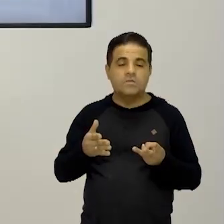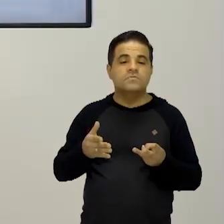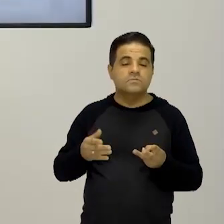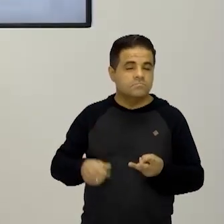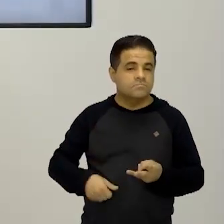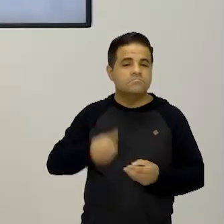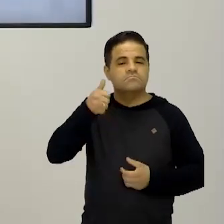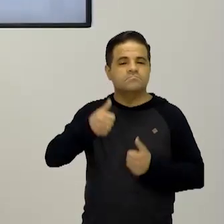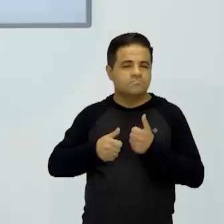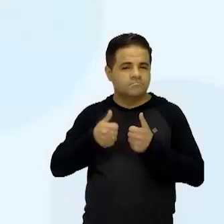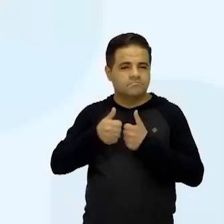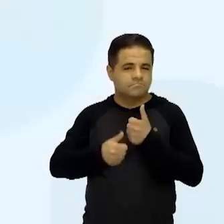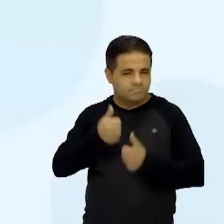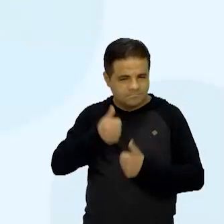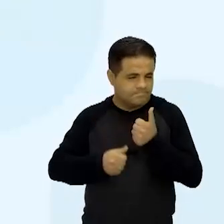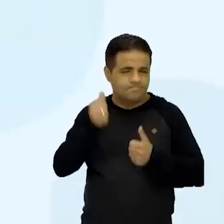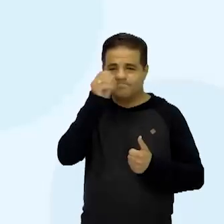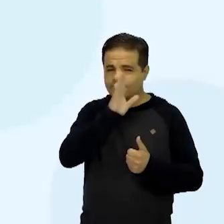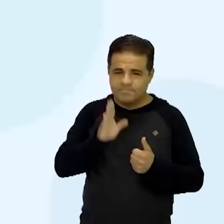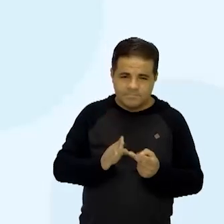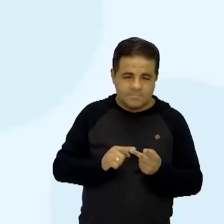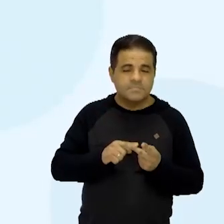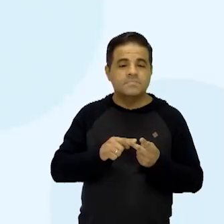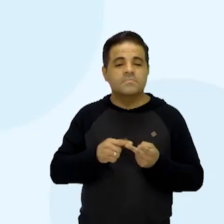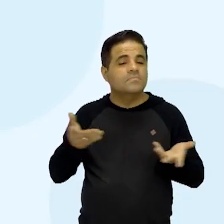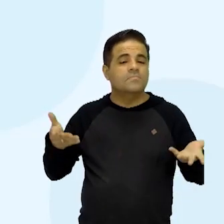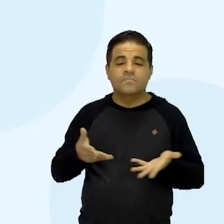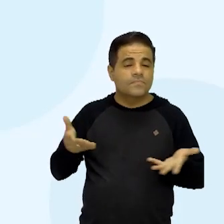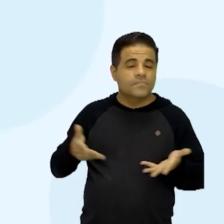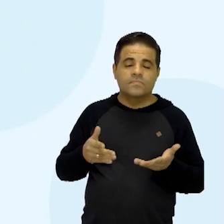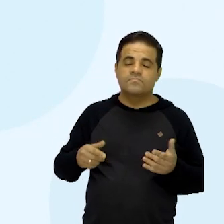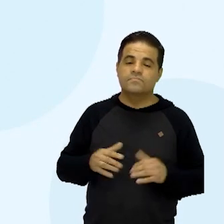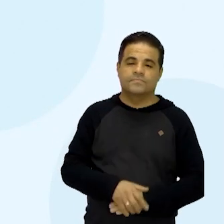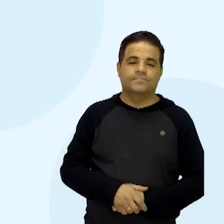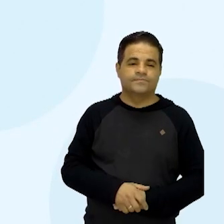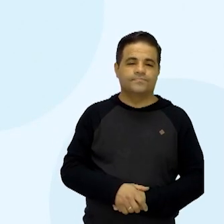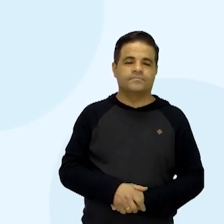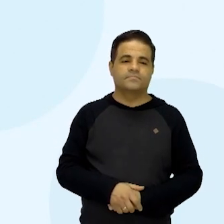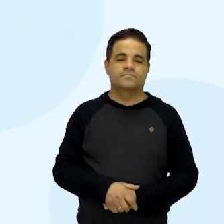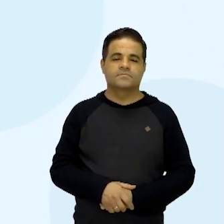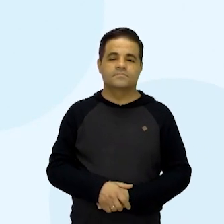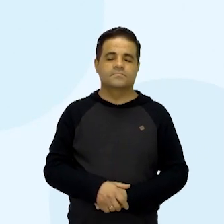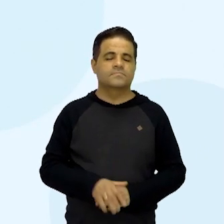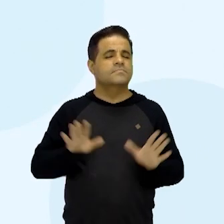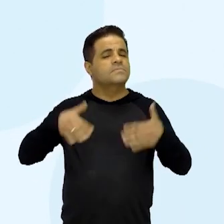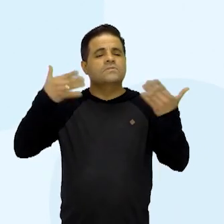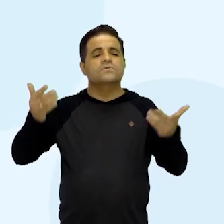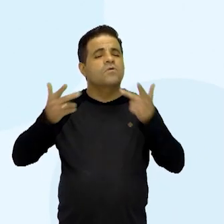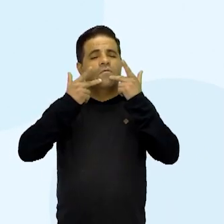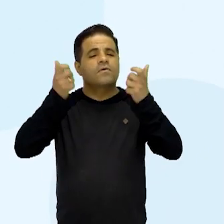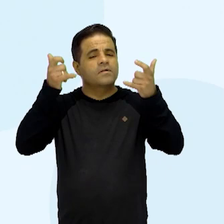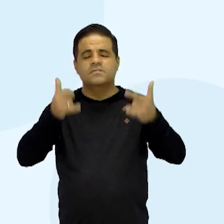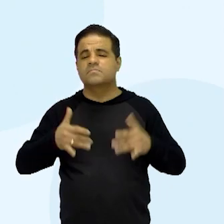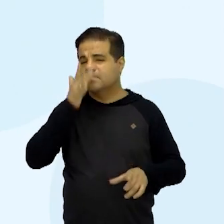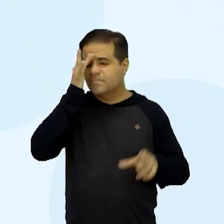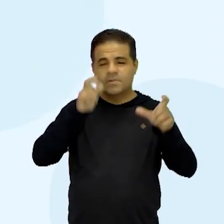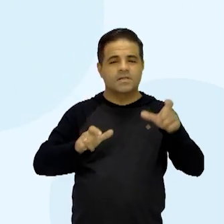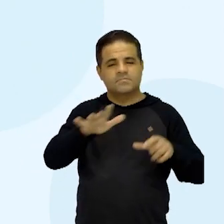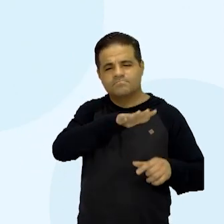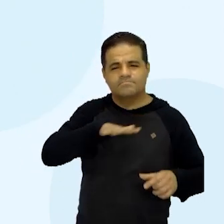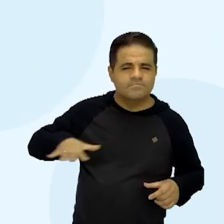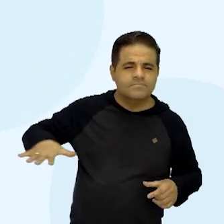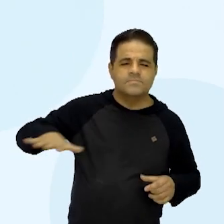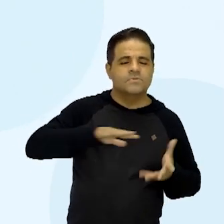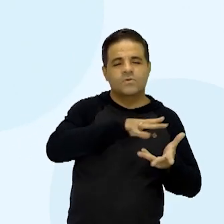Okay. Next image is there. When we talk about people around the world, who has the most beautiful beaches? Quando nós falamos